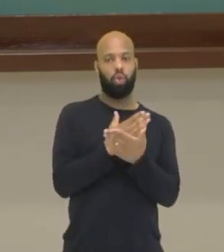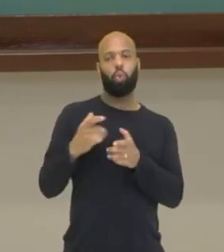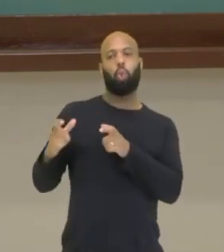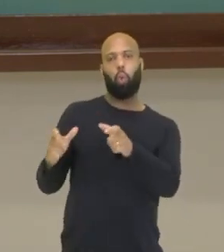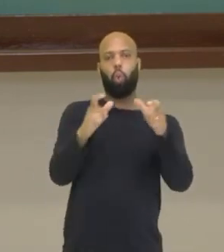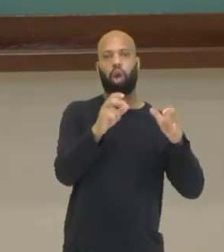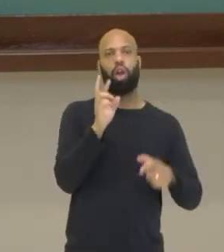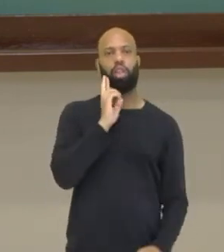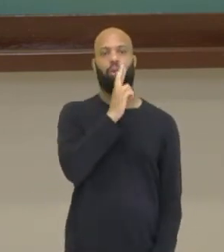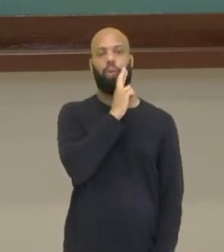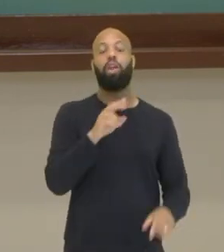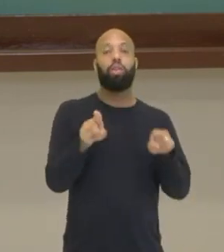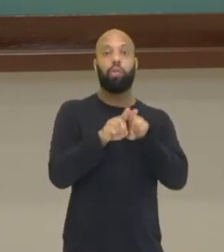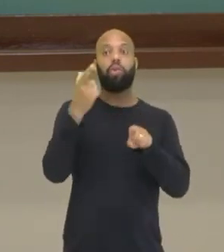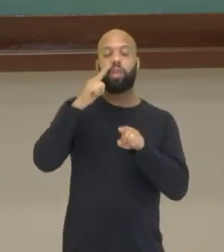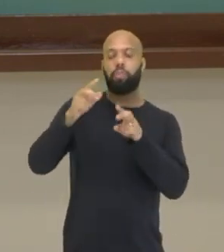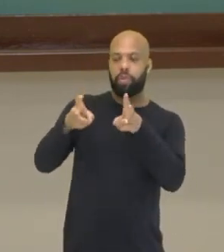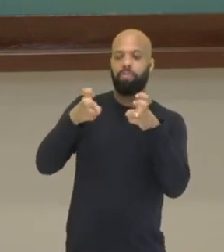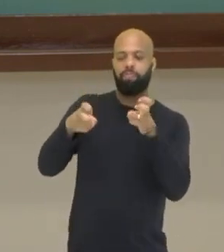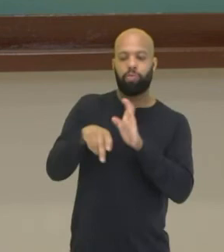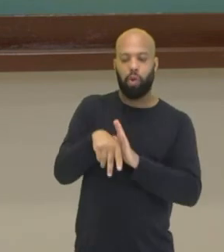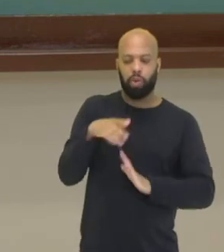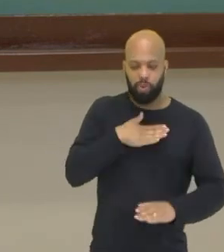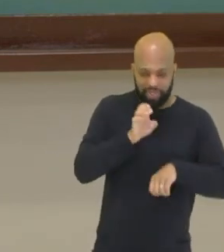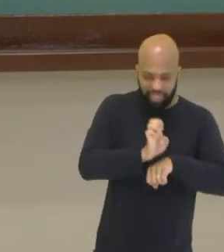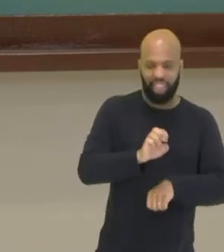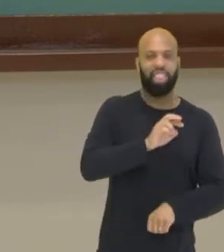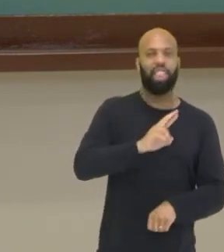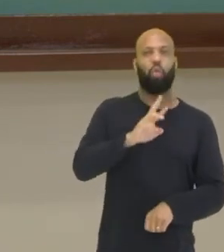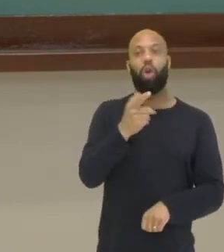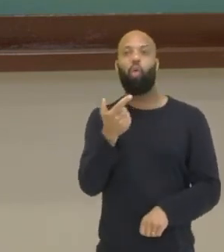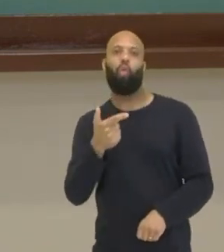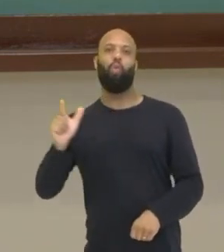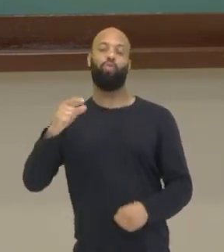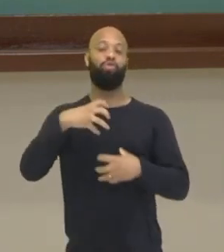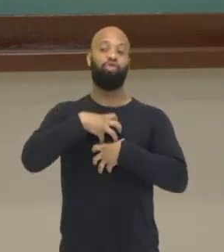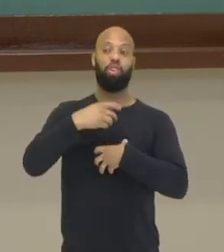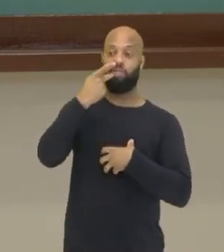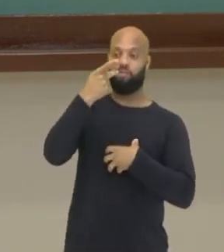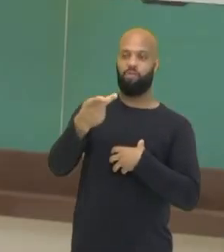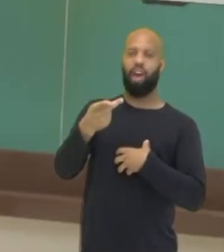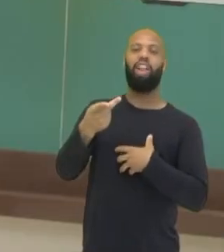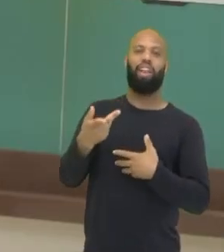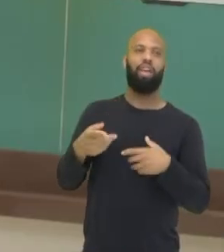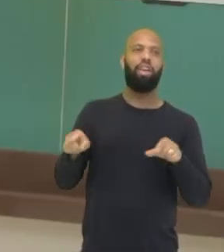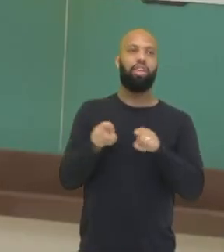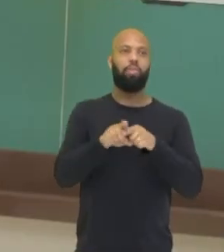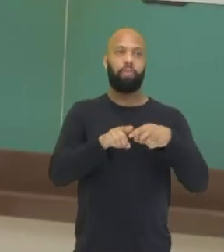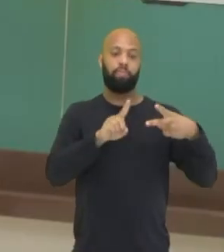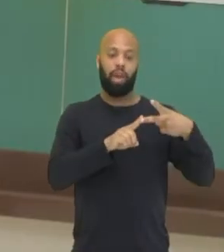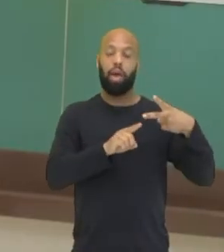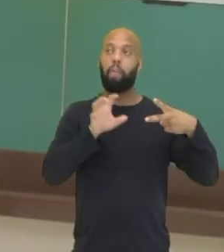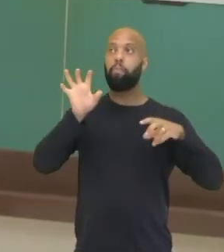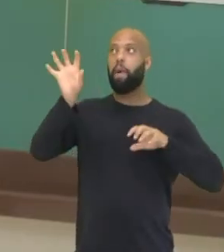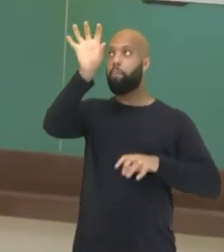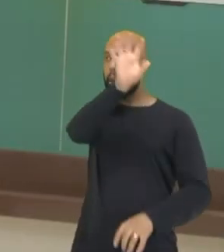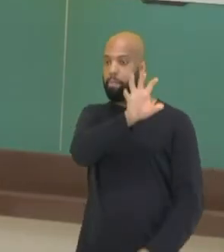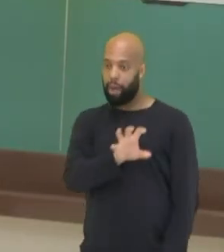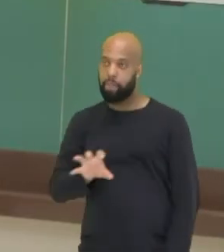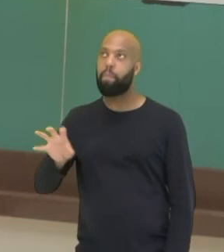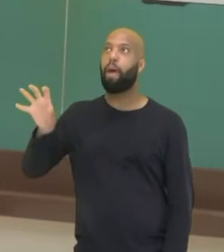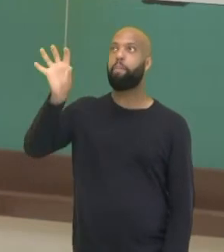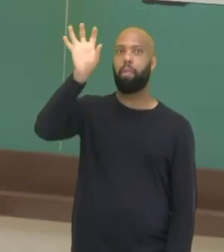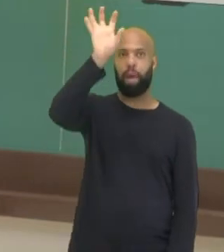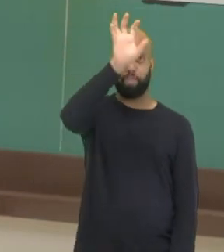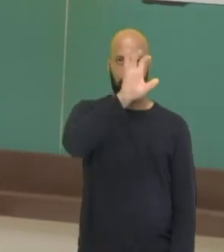algum restaurante, né? Uma loja, enfim, certo? Outro fator, né? É o regionalismo, né? Que é um fenômeno